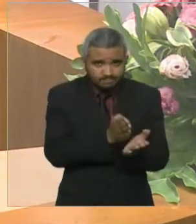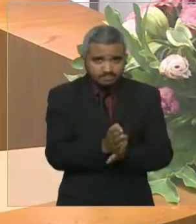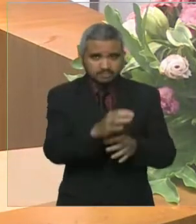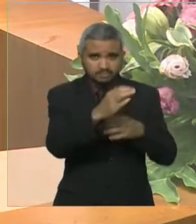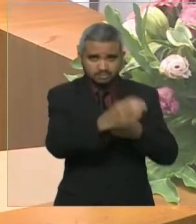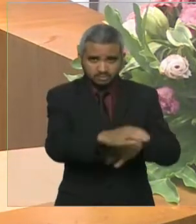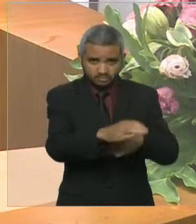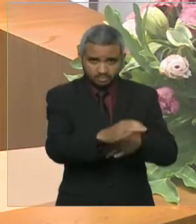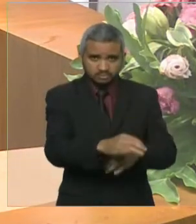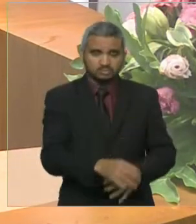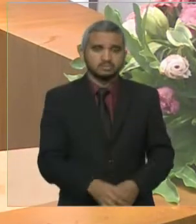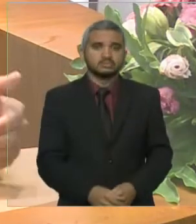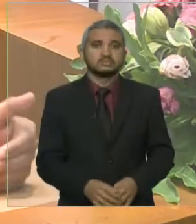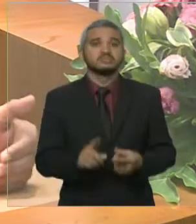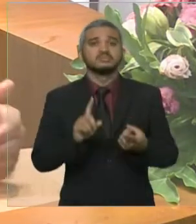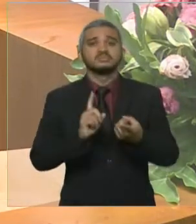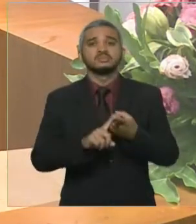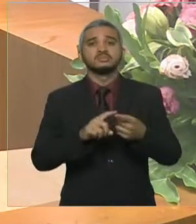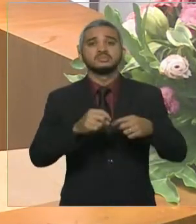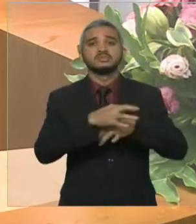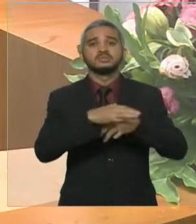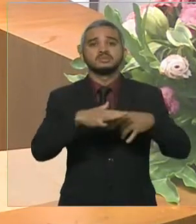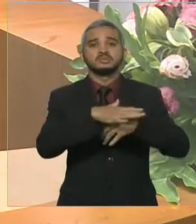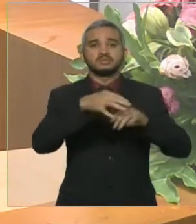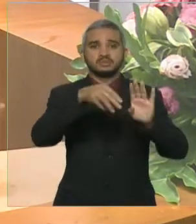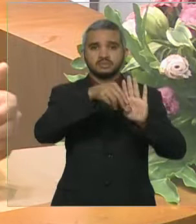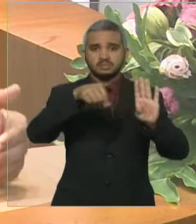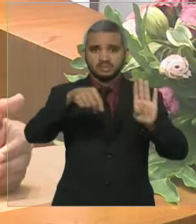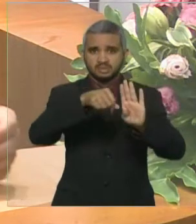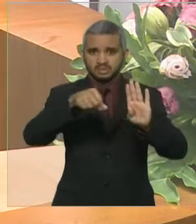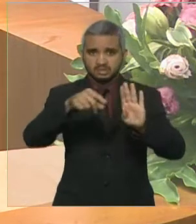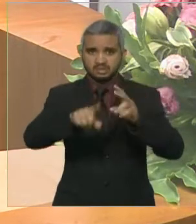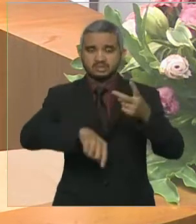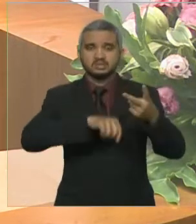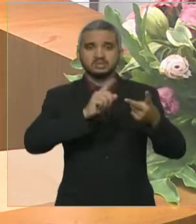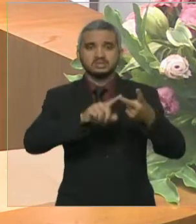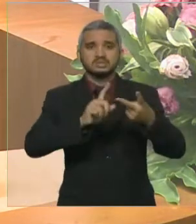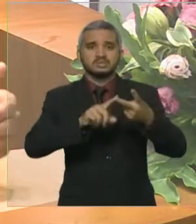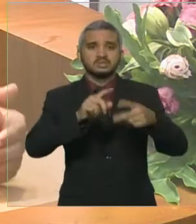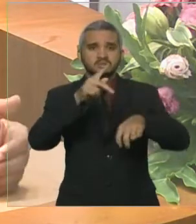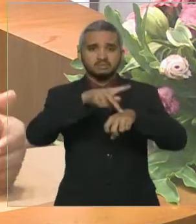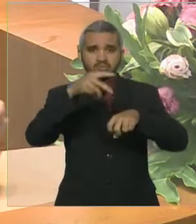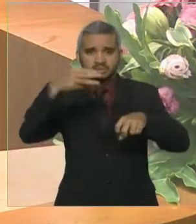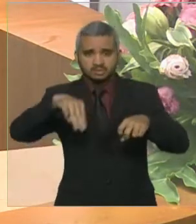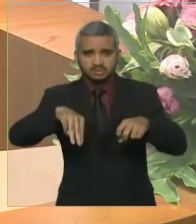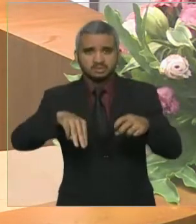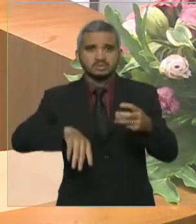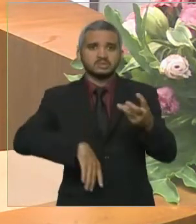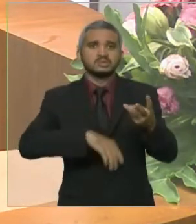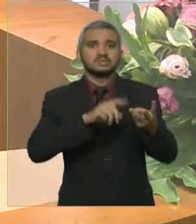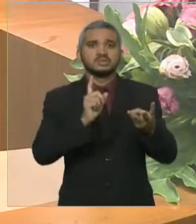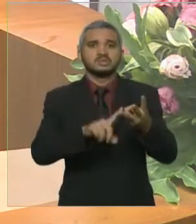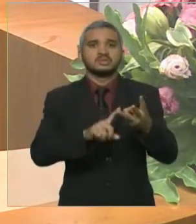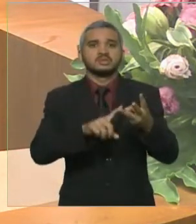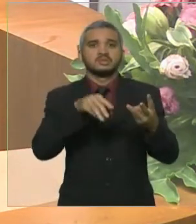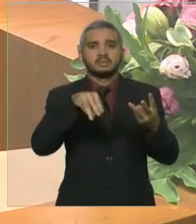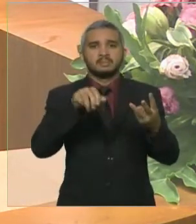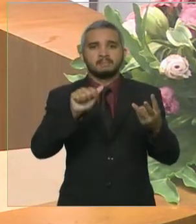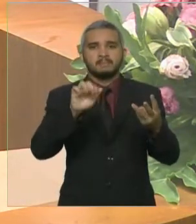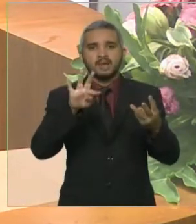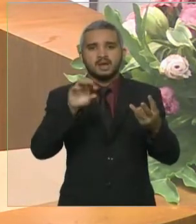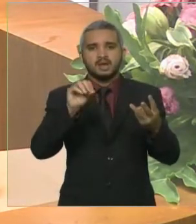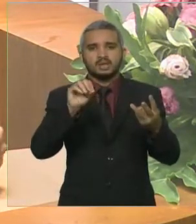o fizemos na cidade de Barreirinhas, na cidade de Pindaré Mirim, na cidade de Matões do Norte, na cidade